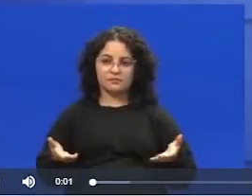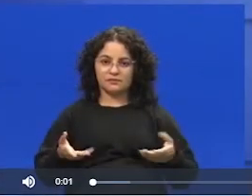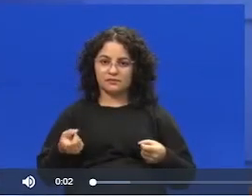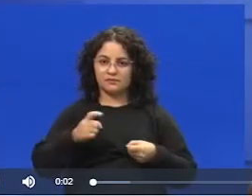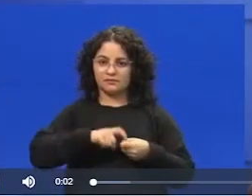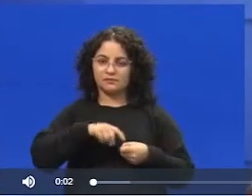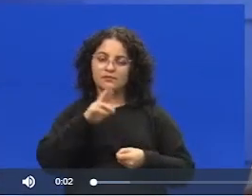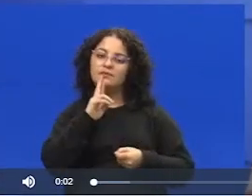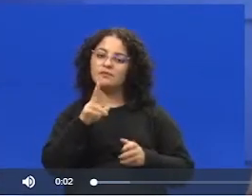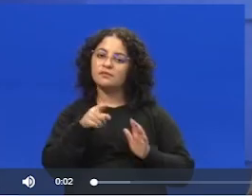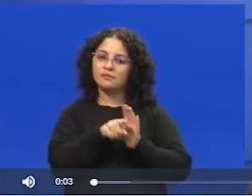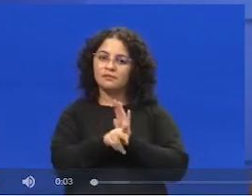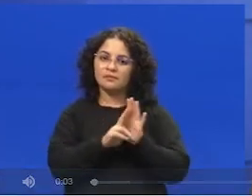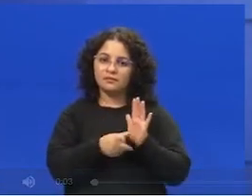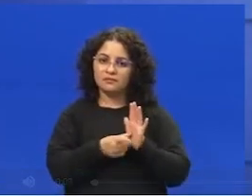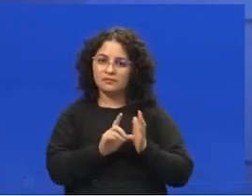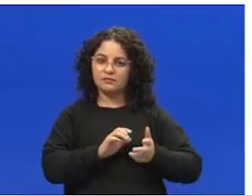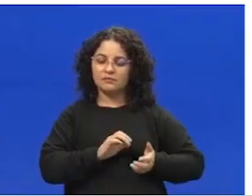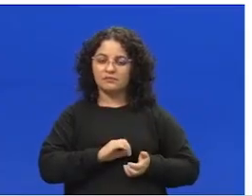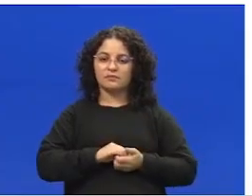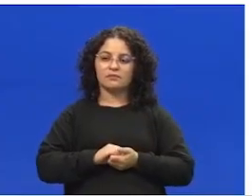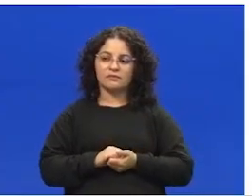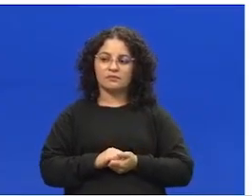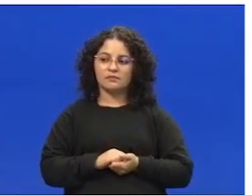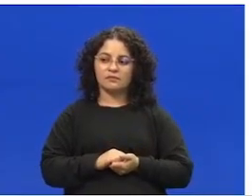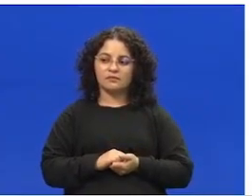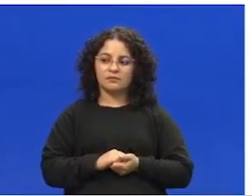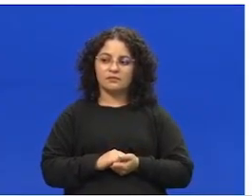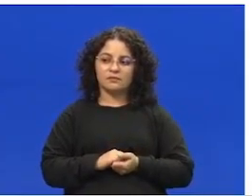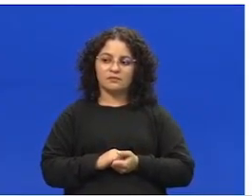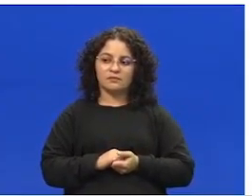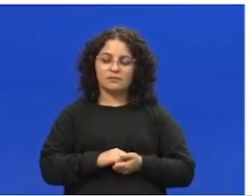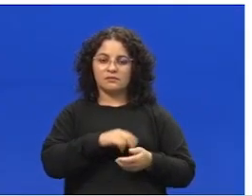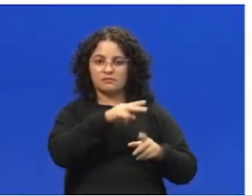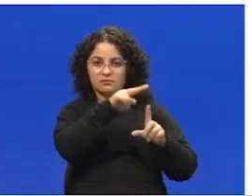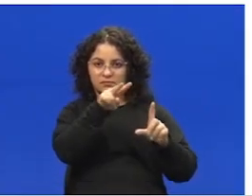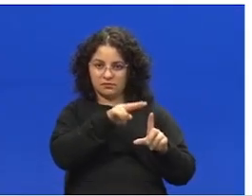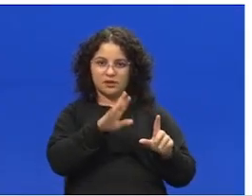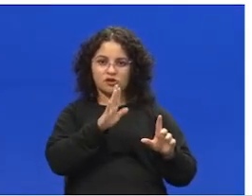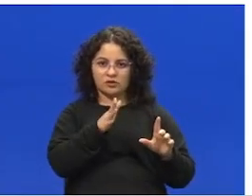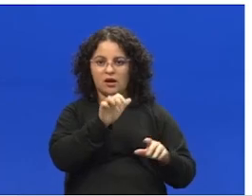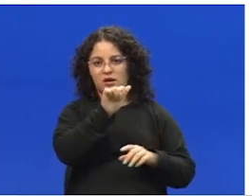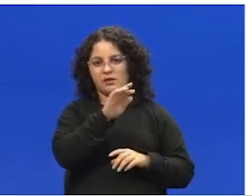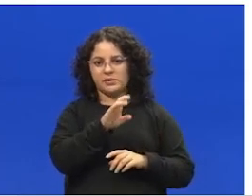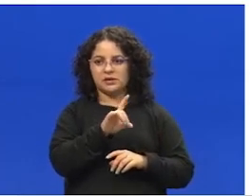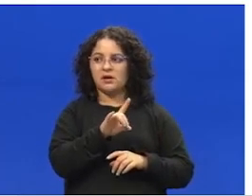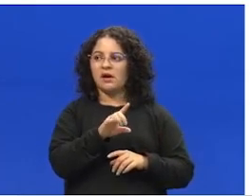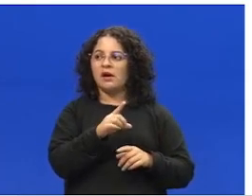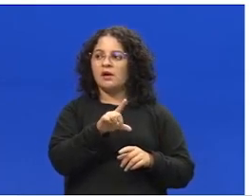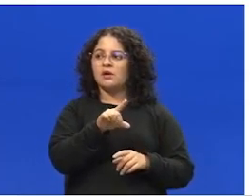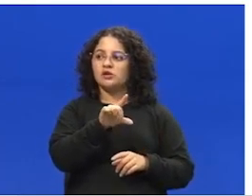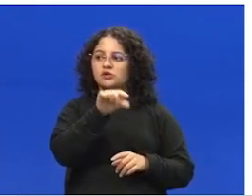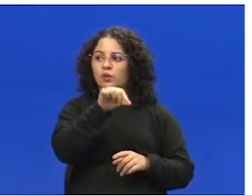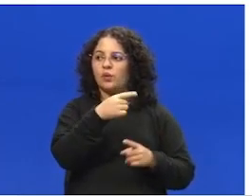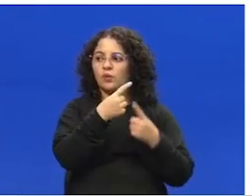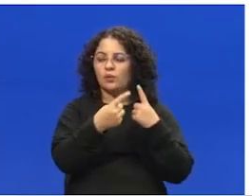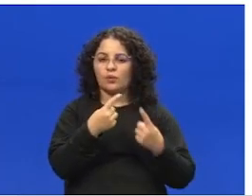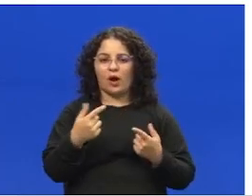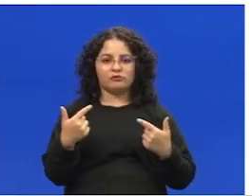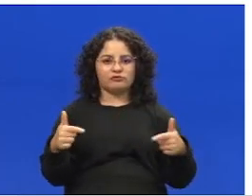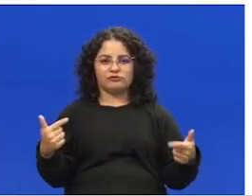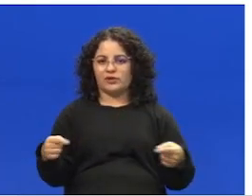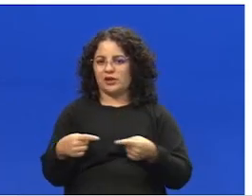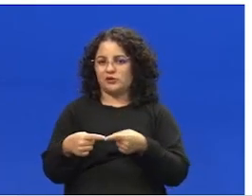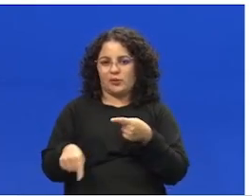Voltamos então com a nossa resposta. Leia então as alternativas abaixo e marque aquela que não apresenta as vantagens do